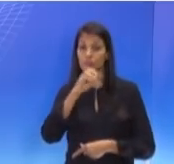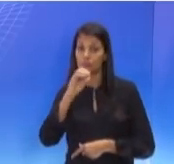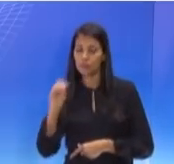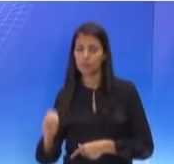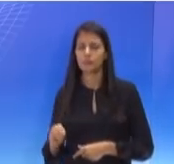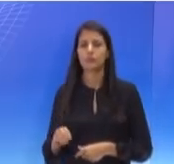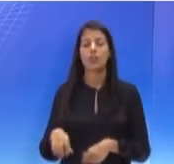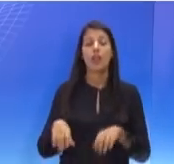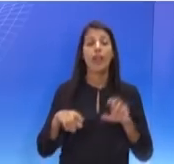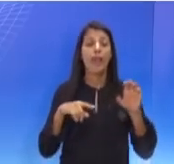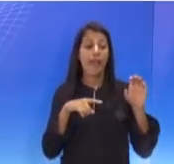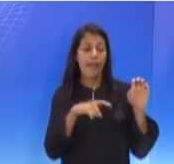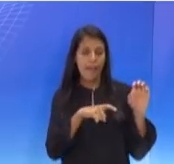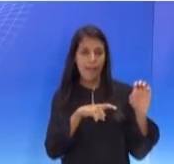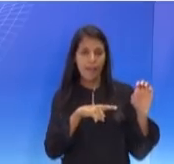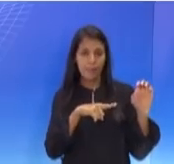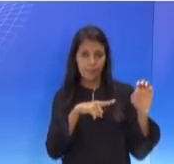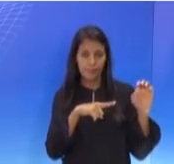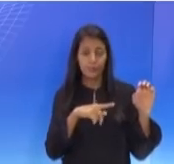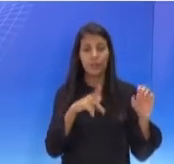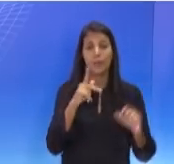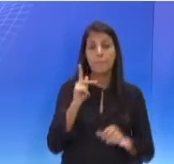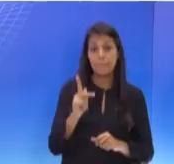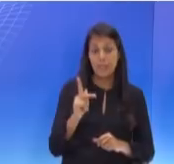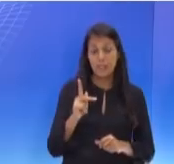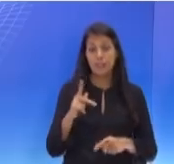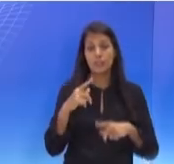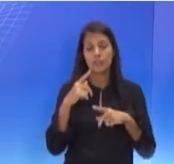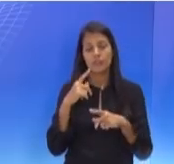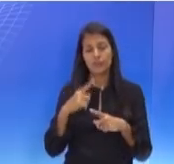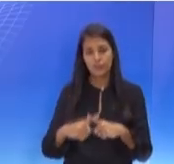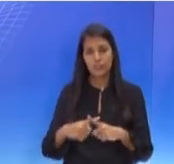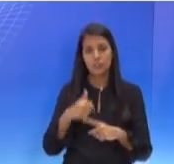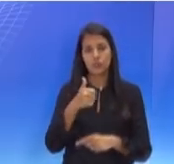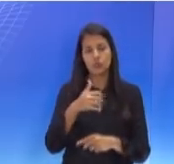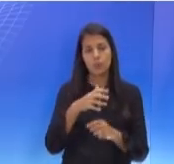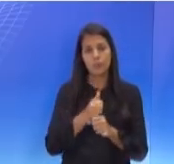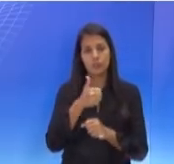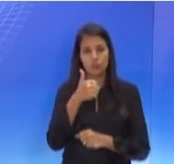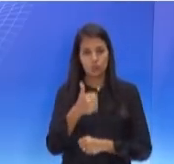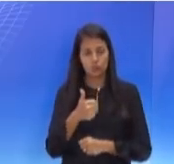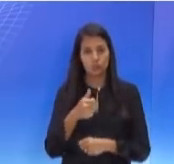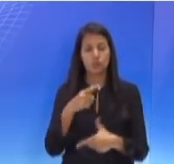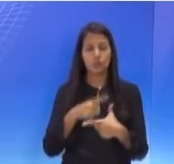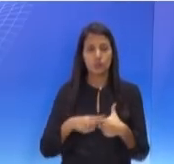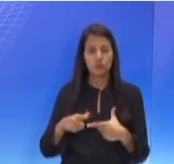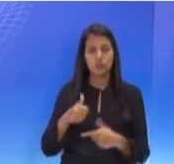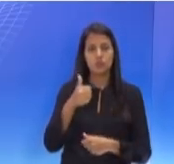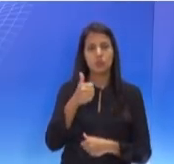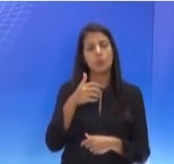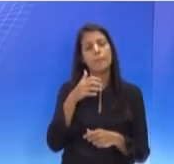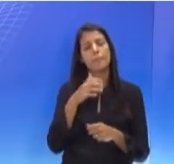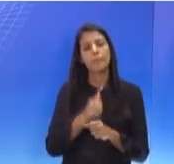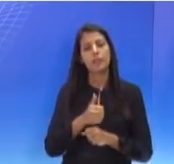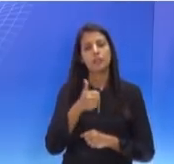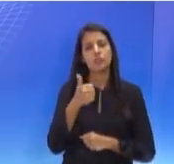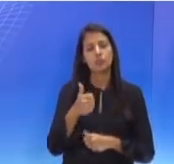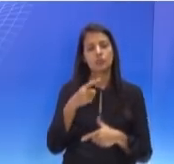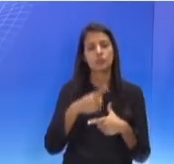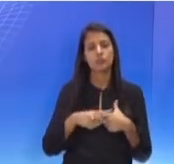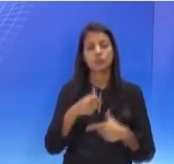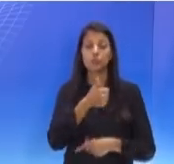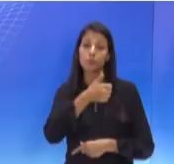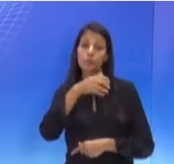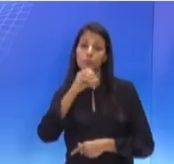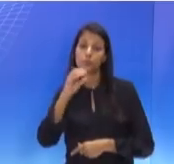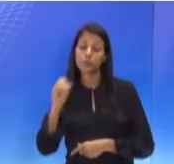temos P vezes 1 mais 1 dividido por 1 mais I dividido por 100, mais